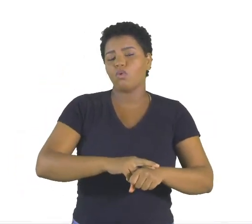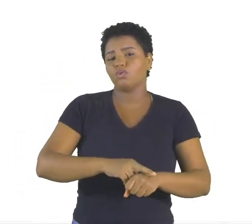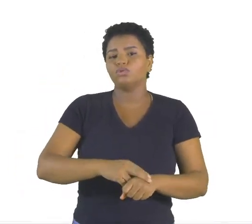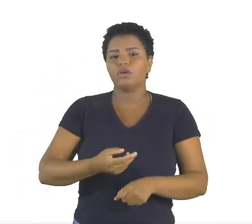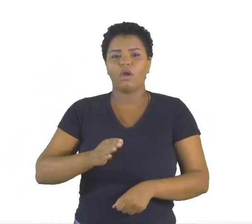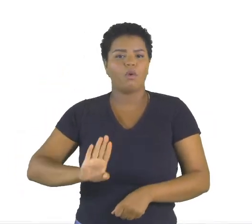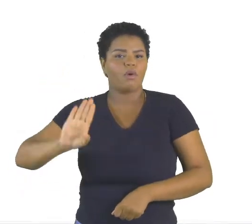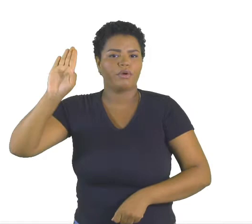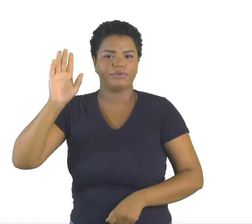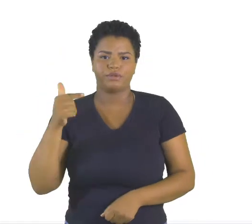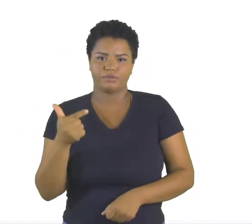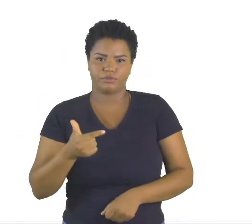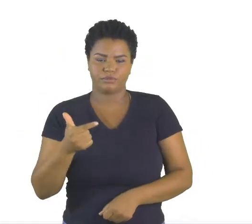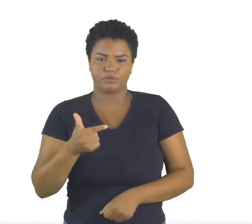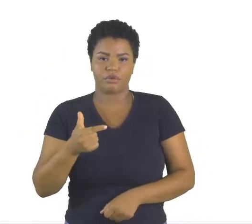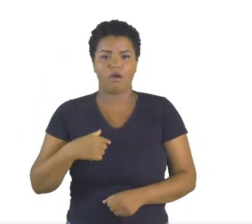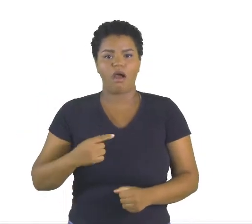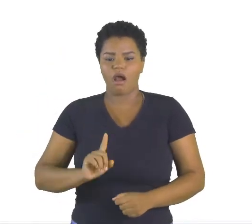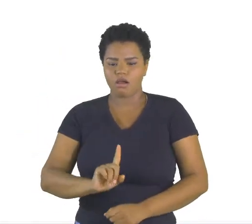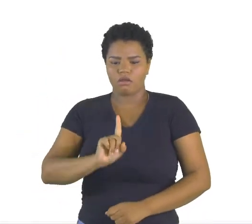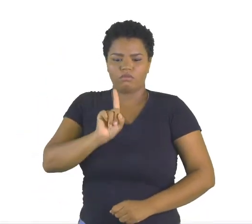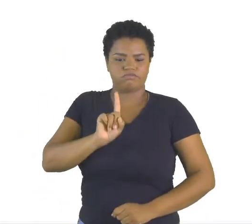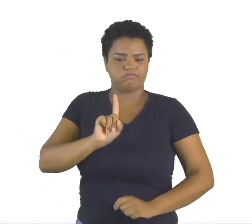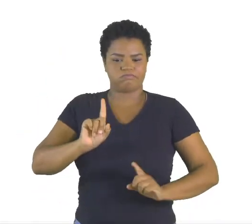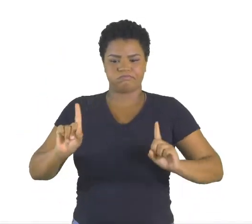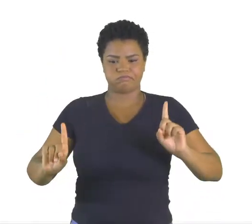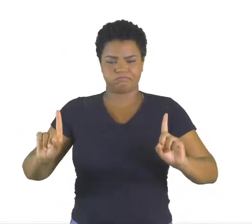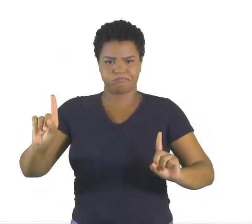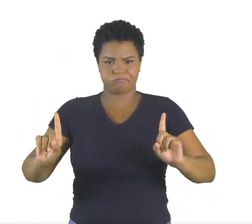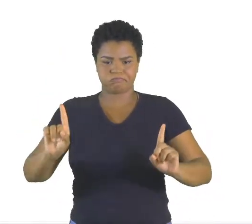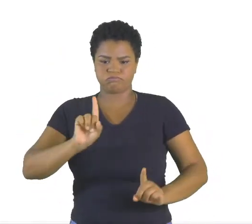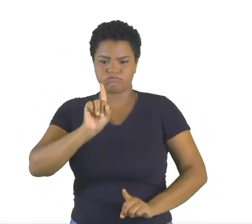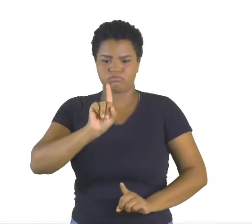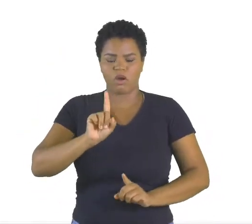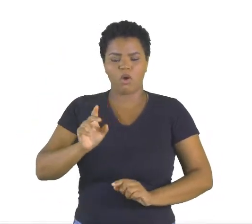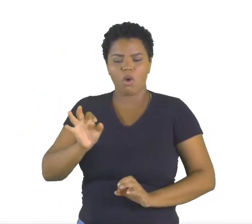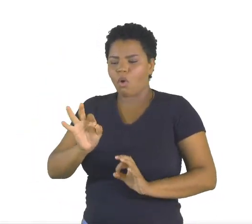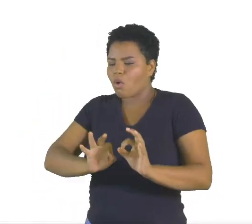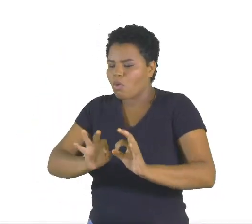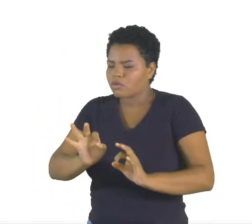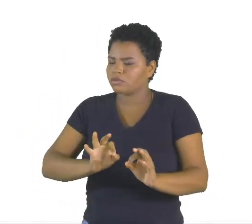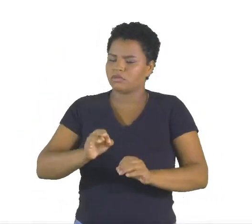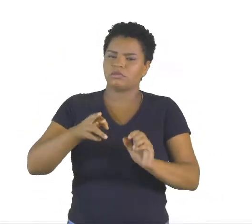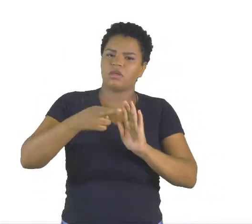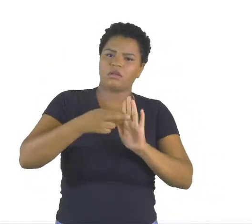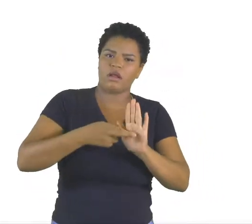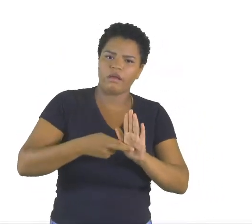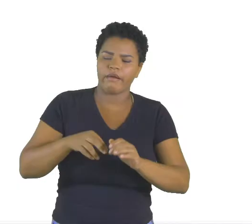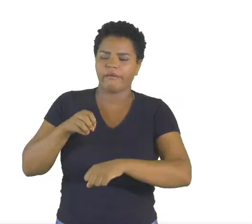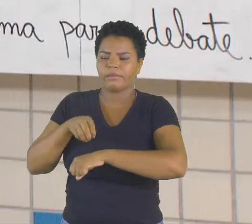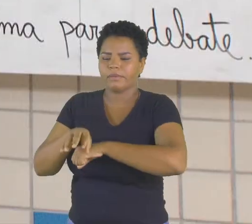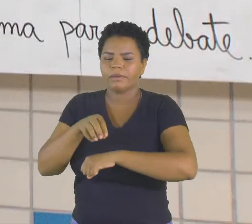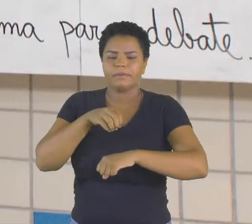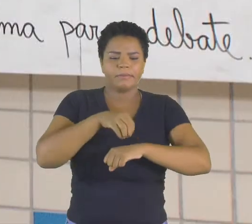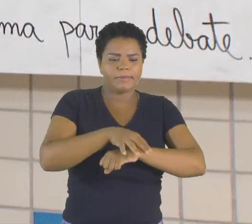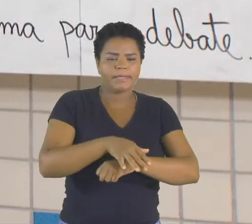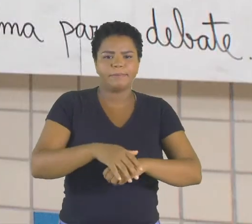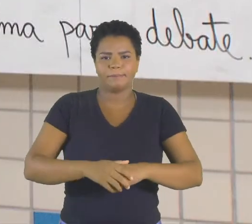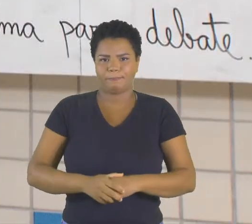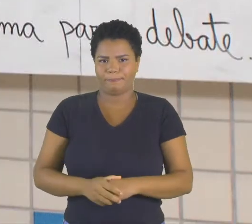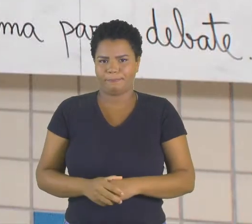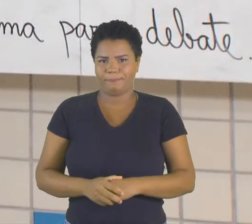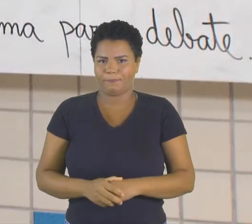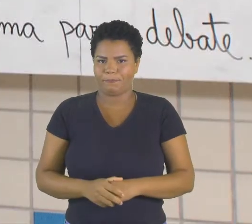mediador está ali, né, está entre eles, coordenando, estipulando, ditando as regras, né, e fazendo